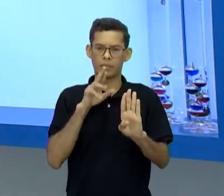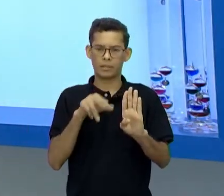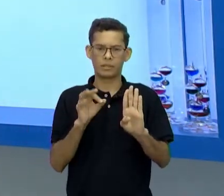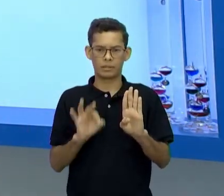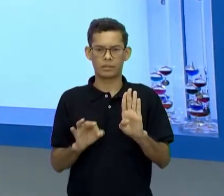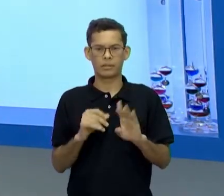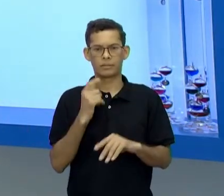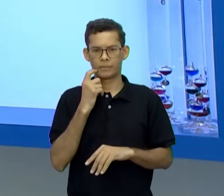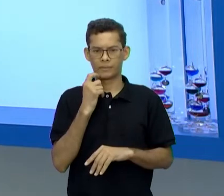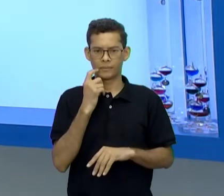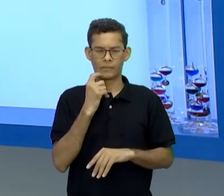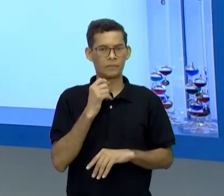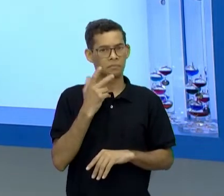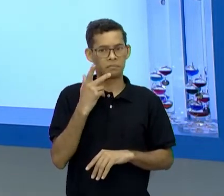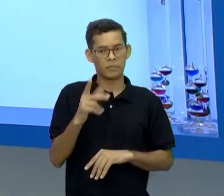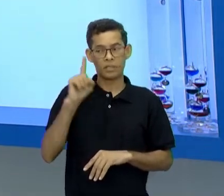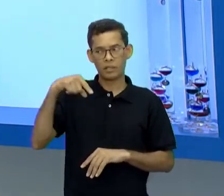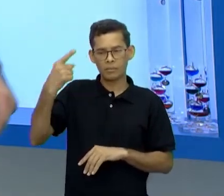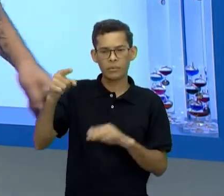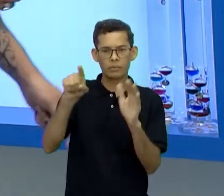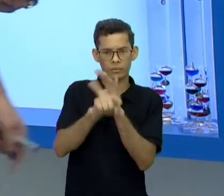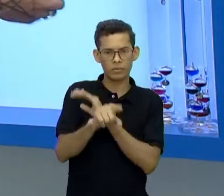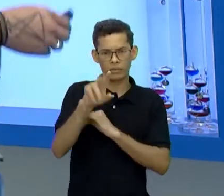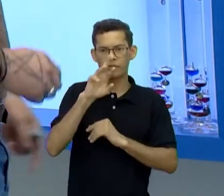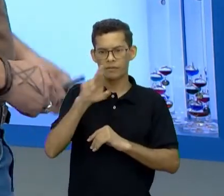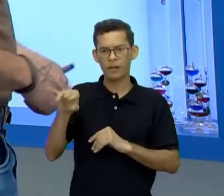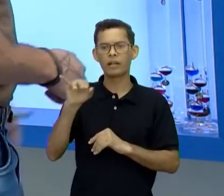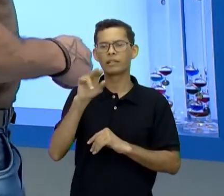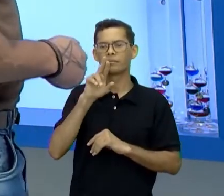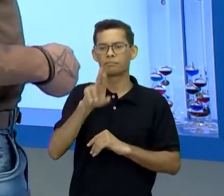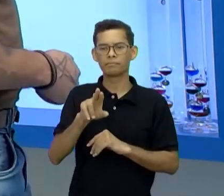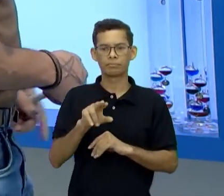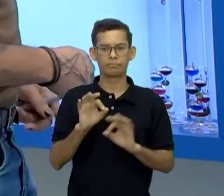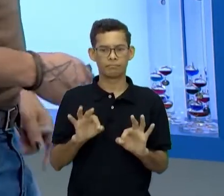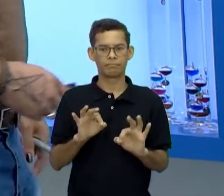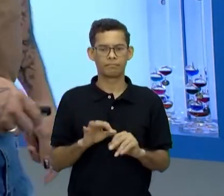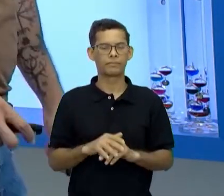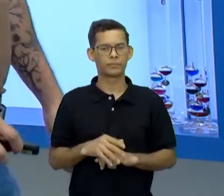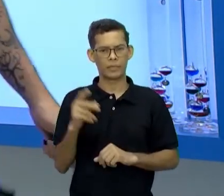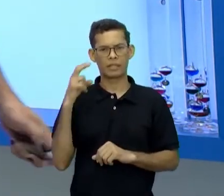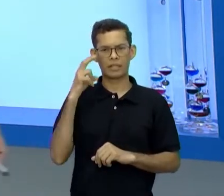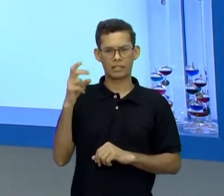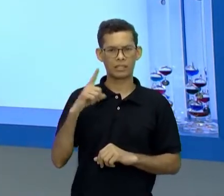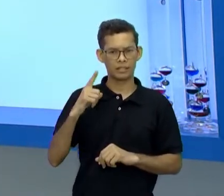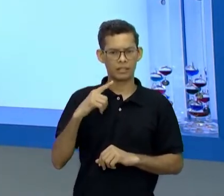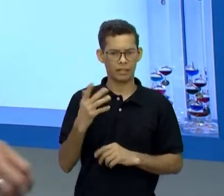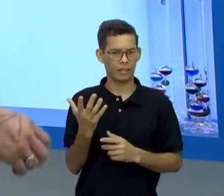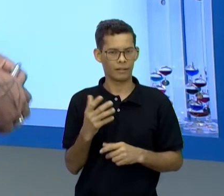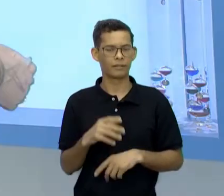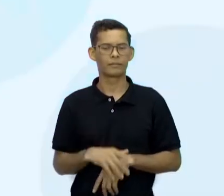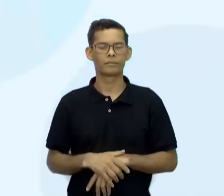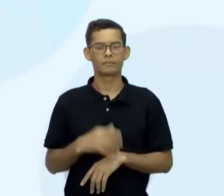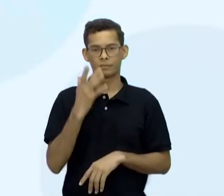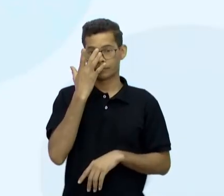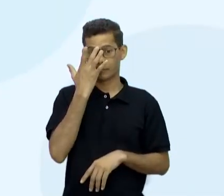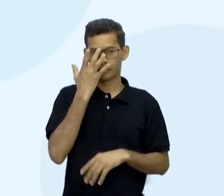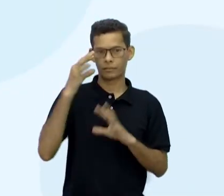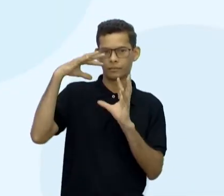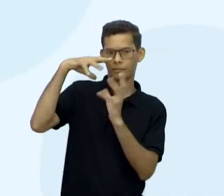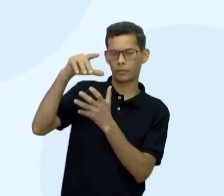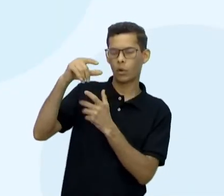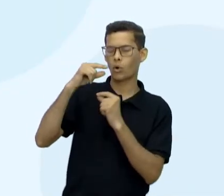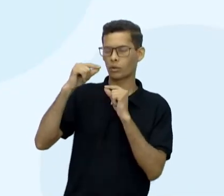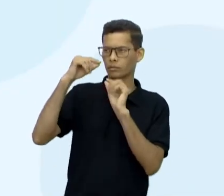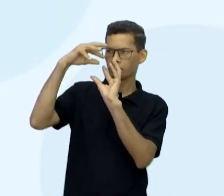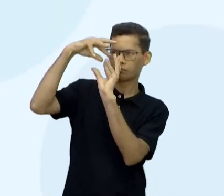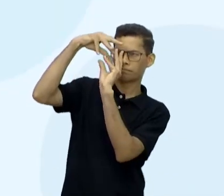Ah, mas a próxima você vai acertar, que eu sei que você é inteligente. Ó, um asteroide em massa,